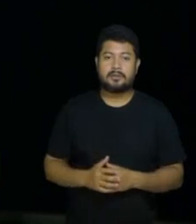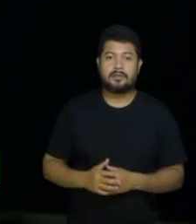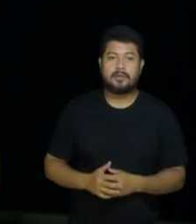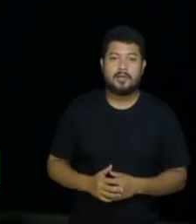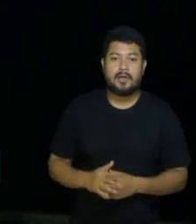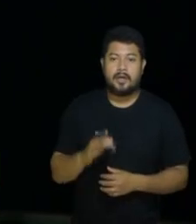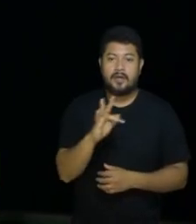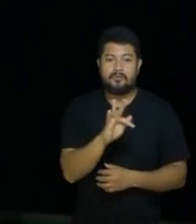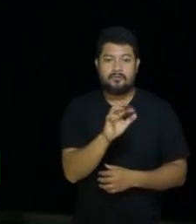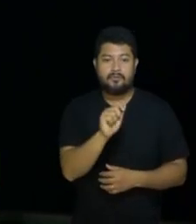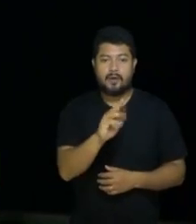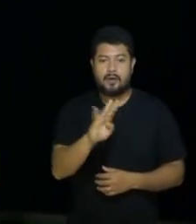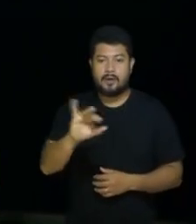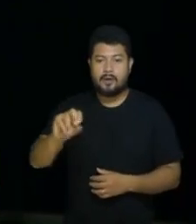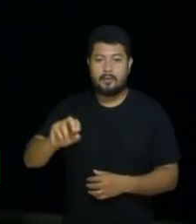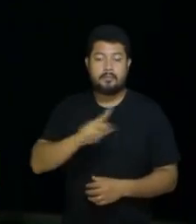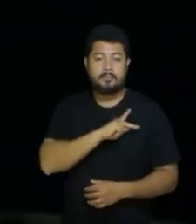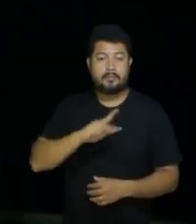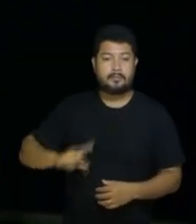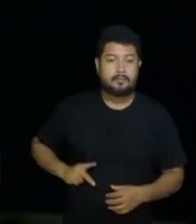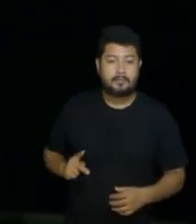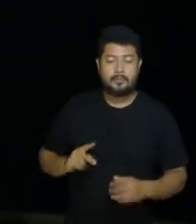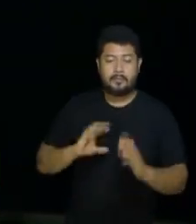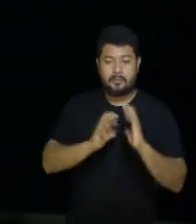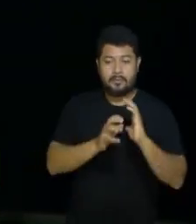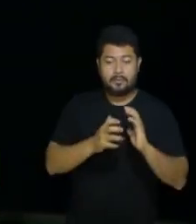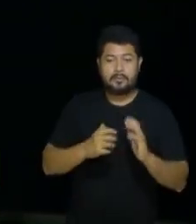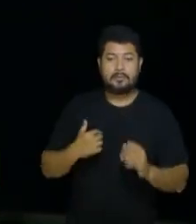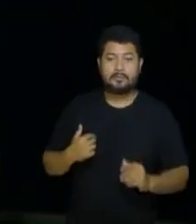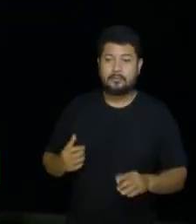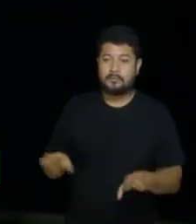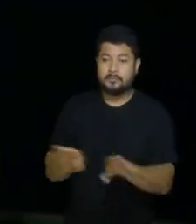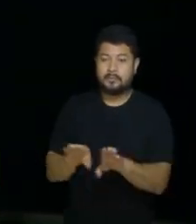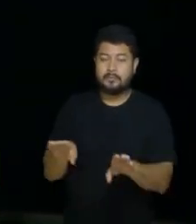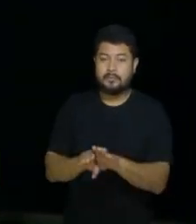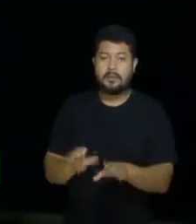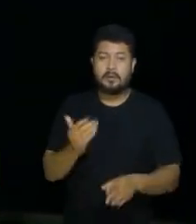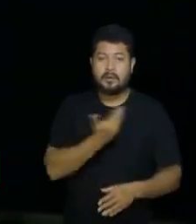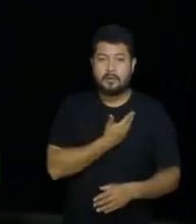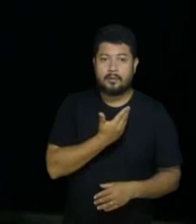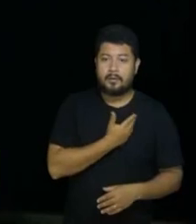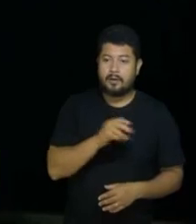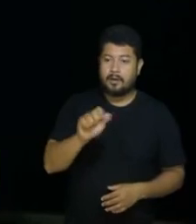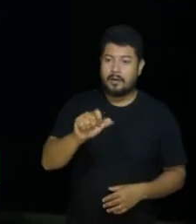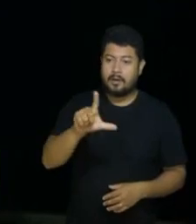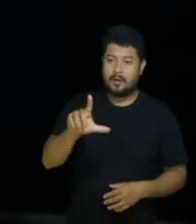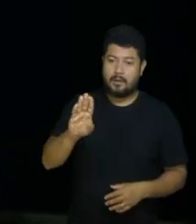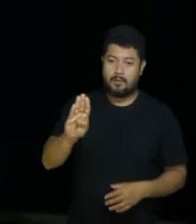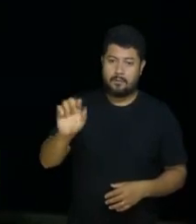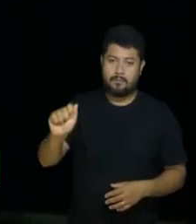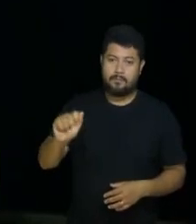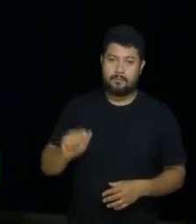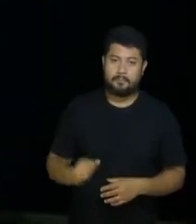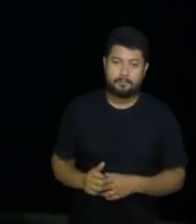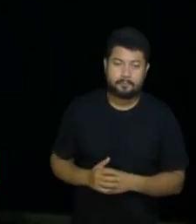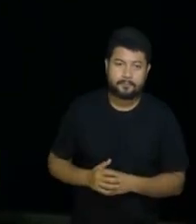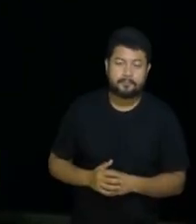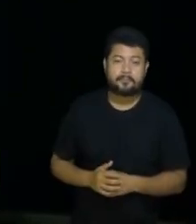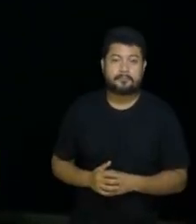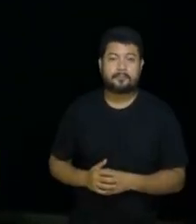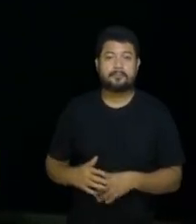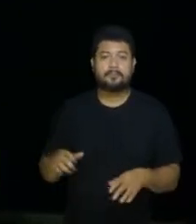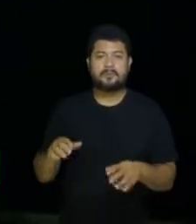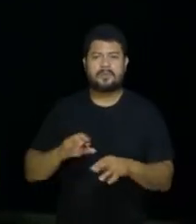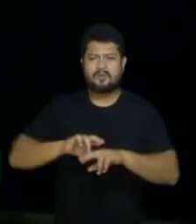do nosso partido aqui, ao meu amigo Alba, que também está hoje nos quadros do partido, e a tantas instituições